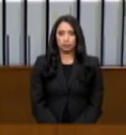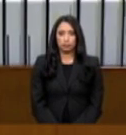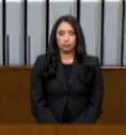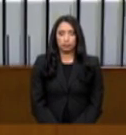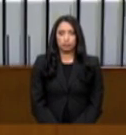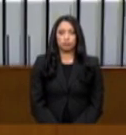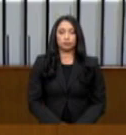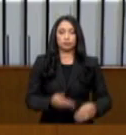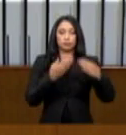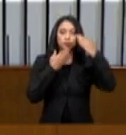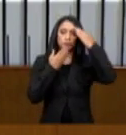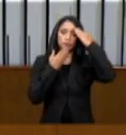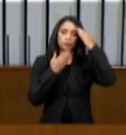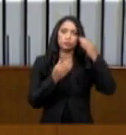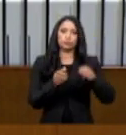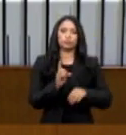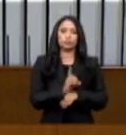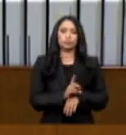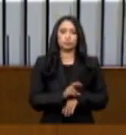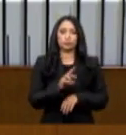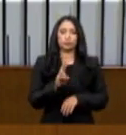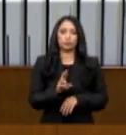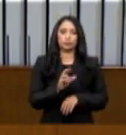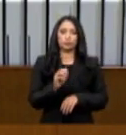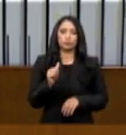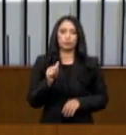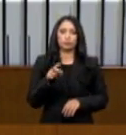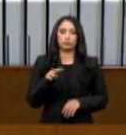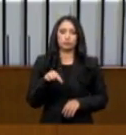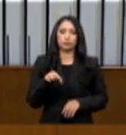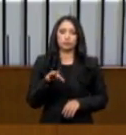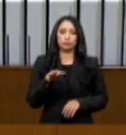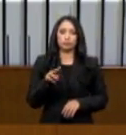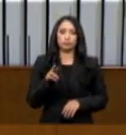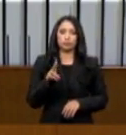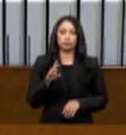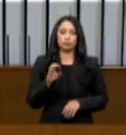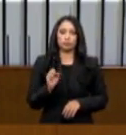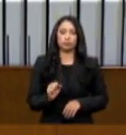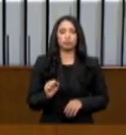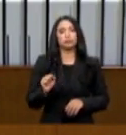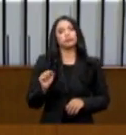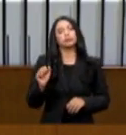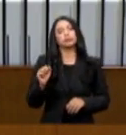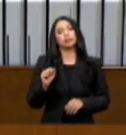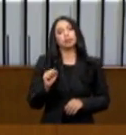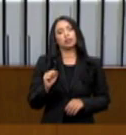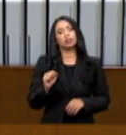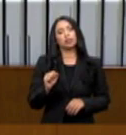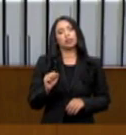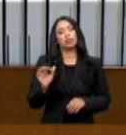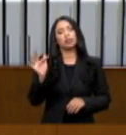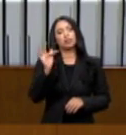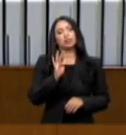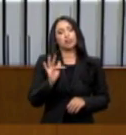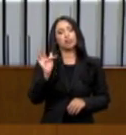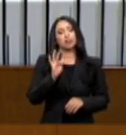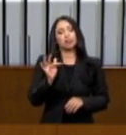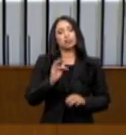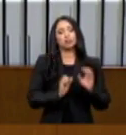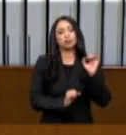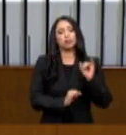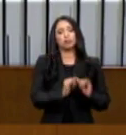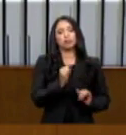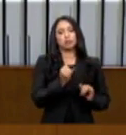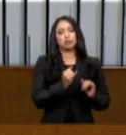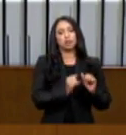Agradeço, doutor André Luiz. Falará agora pelos AMICICURE, Federação das Indústrias do Estado de São Paulo, Fiesp, e